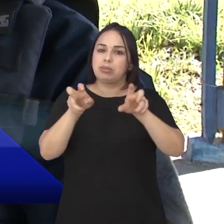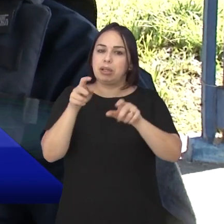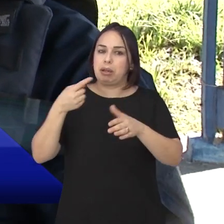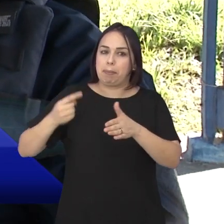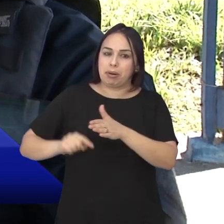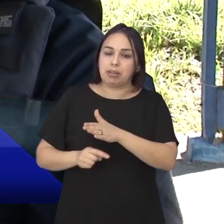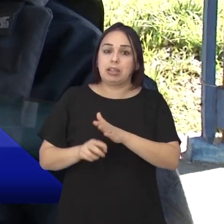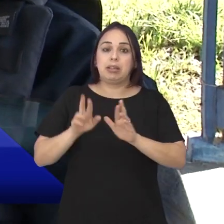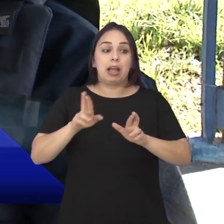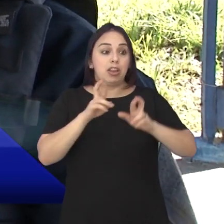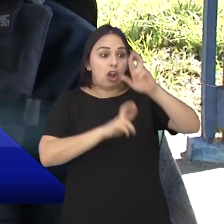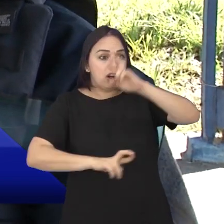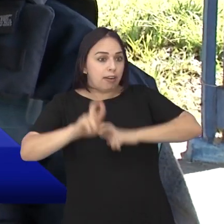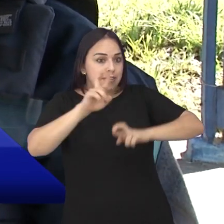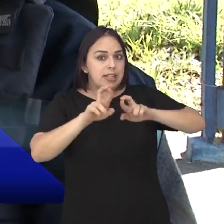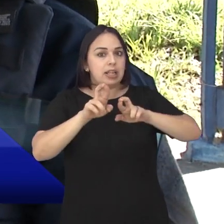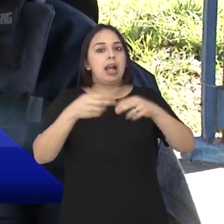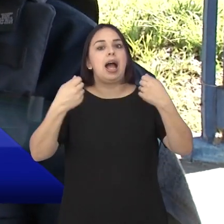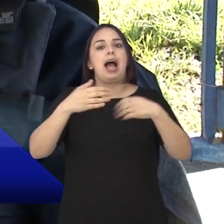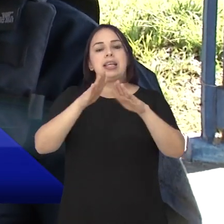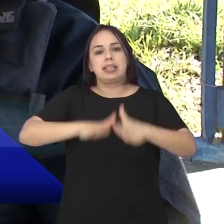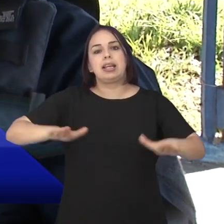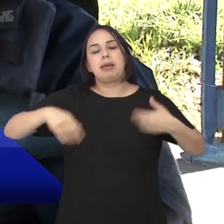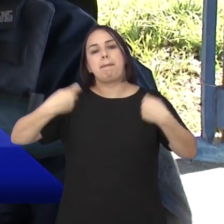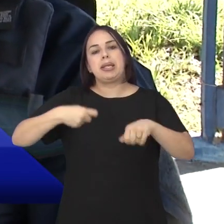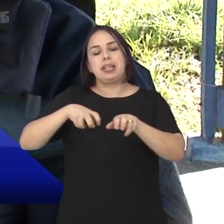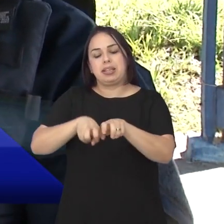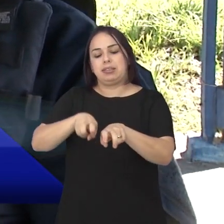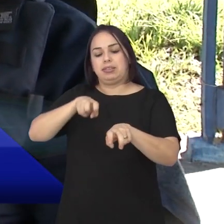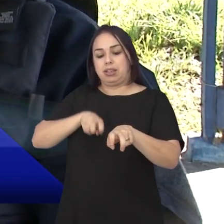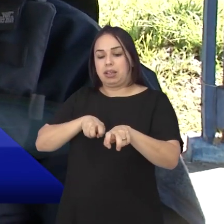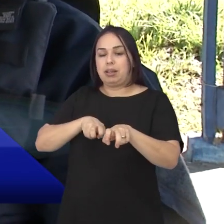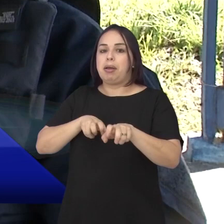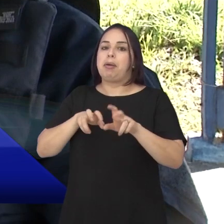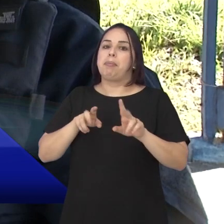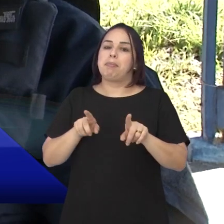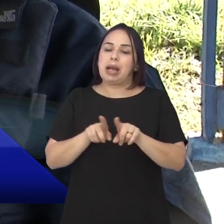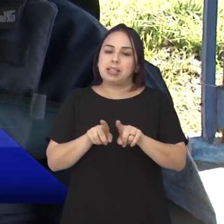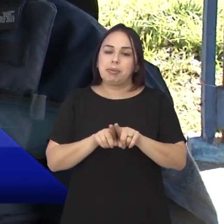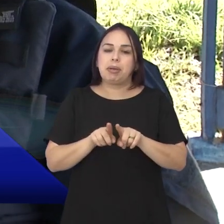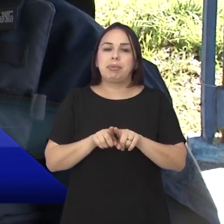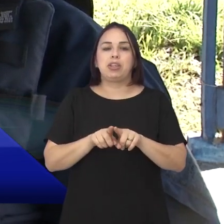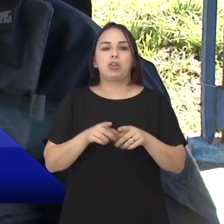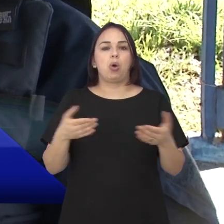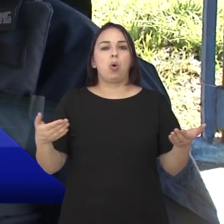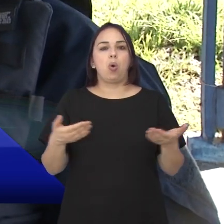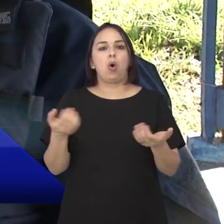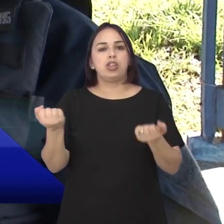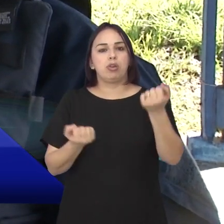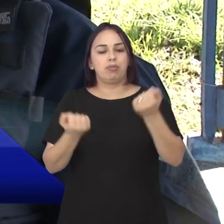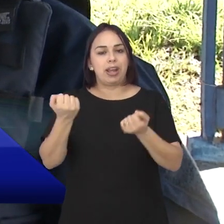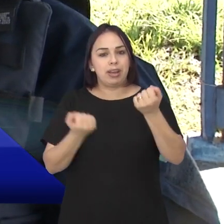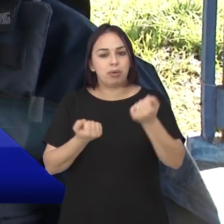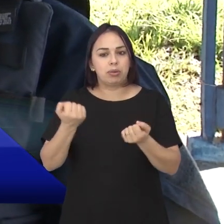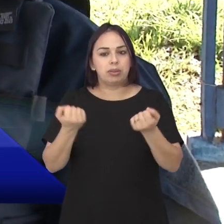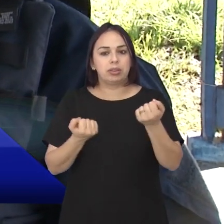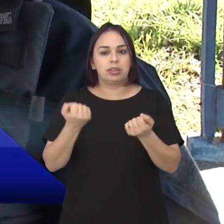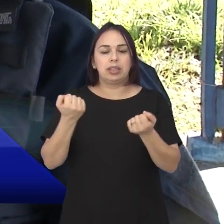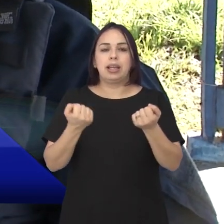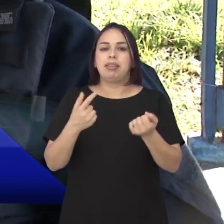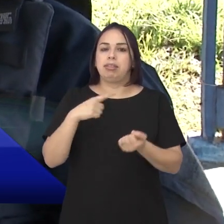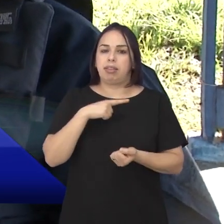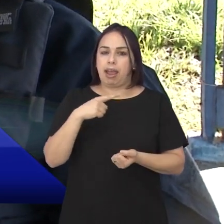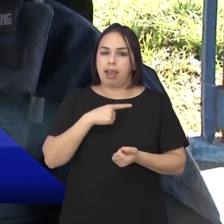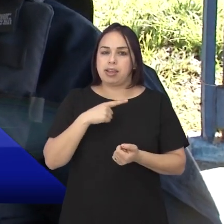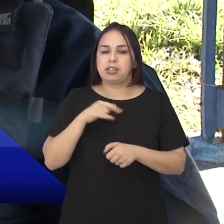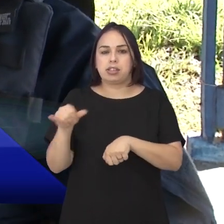nesse inteirinho de fiscalização, tá? Mas você tem que procurar no seu veículo. Hoje os veículos são dotados também de